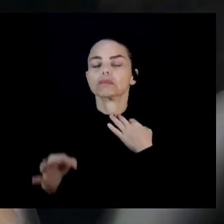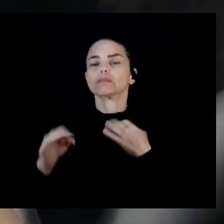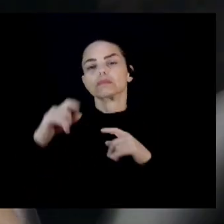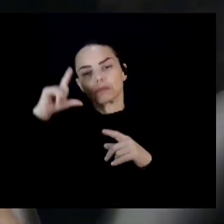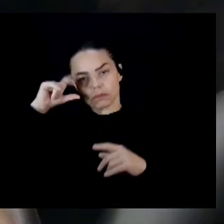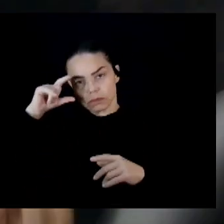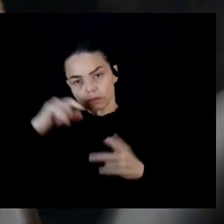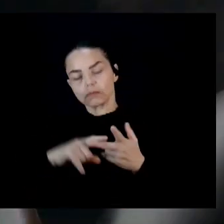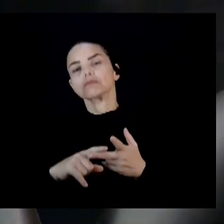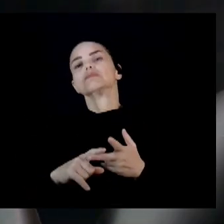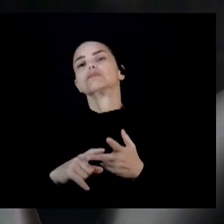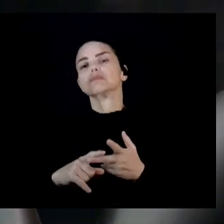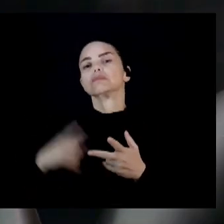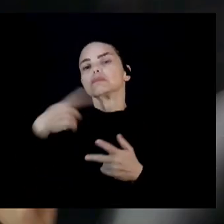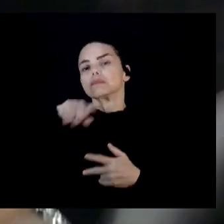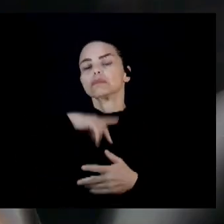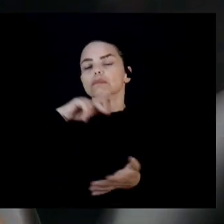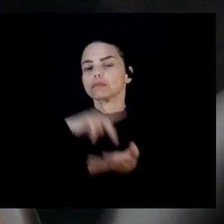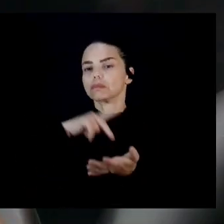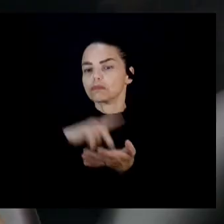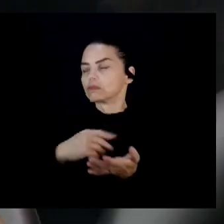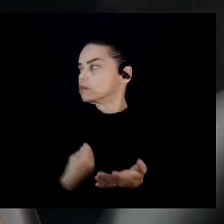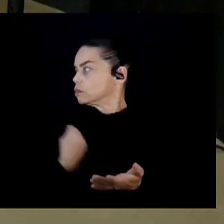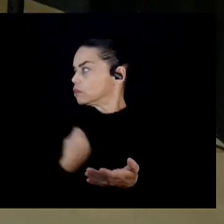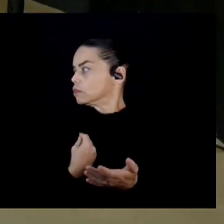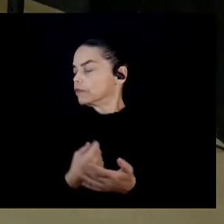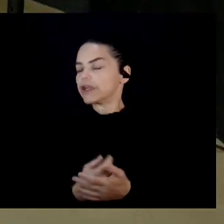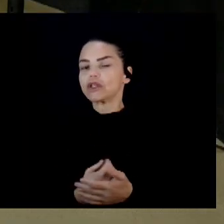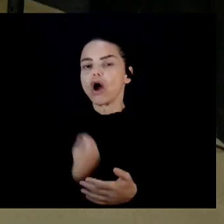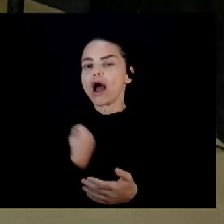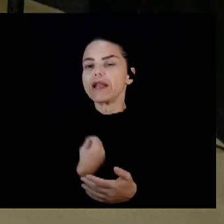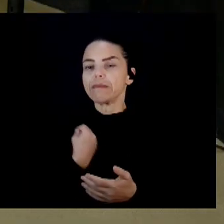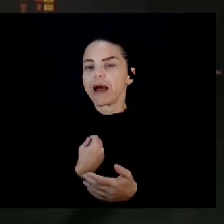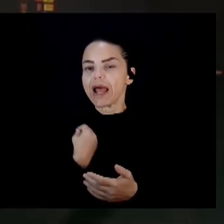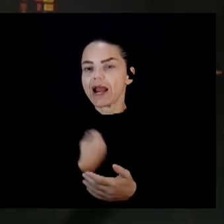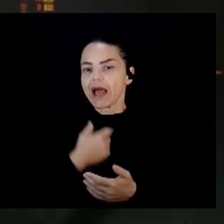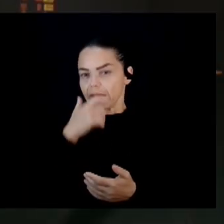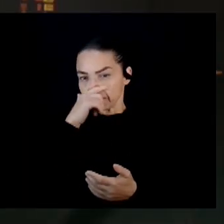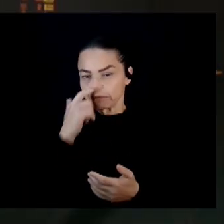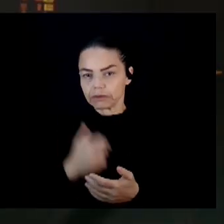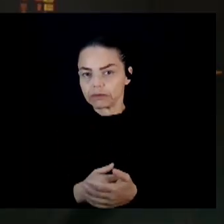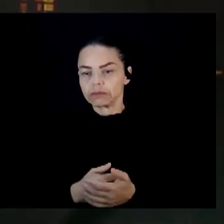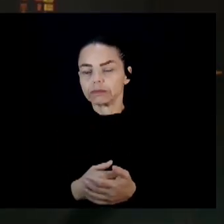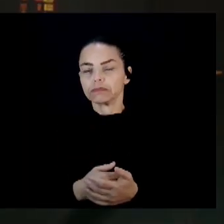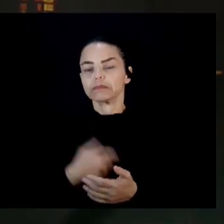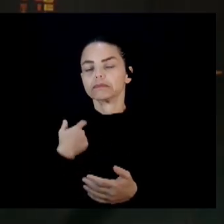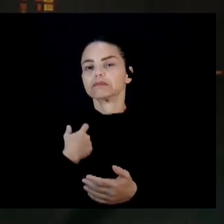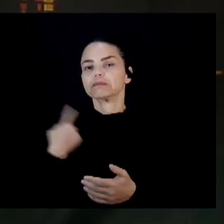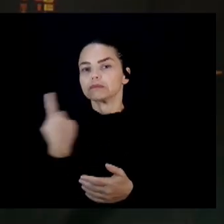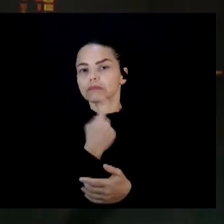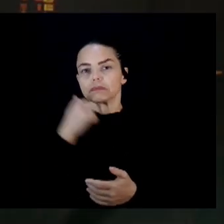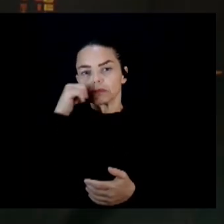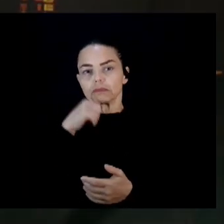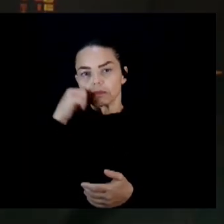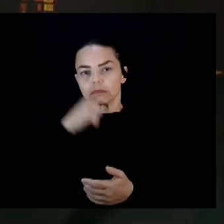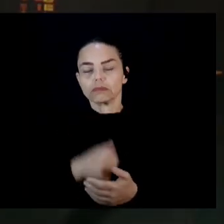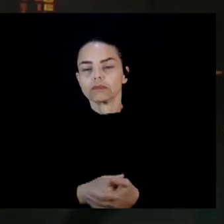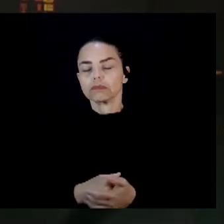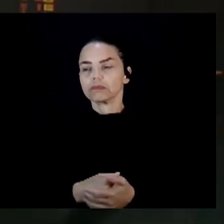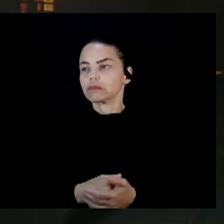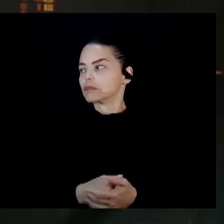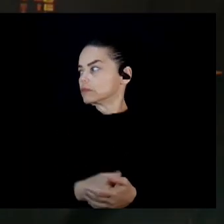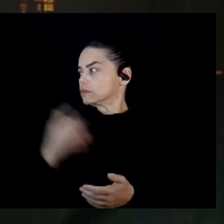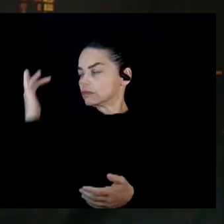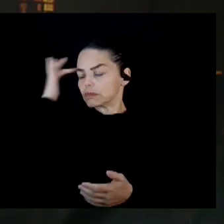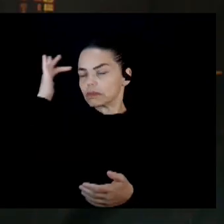contexto e a nossa realidade de pessoas normais. Uma outra questão, por exemplo, para nós mulheres, as mulheres mais maduras